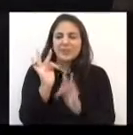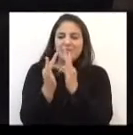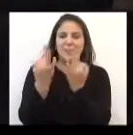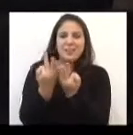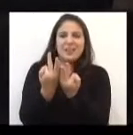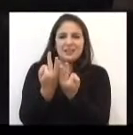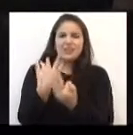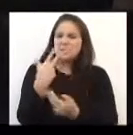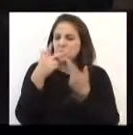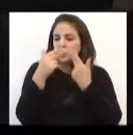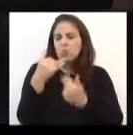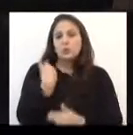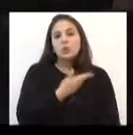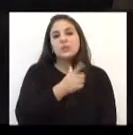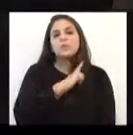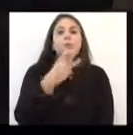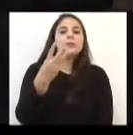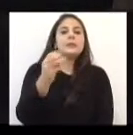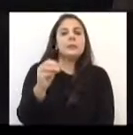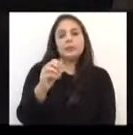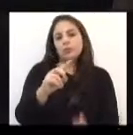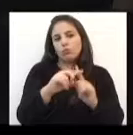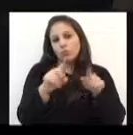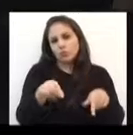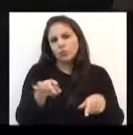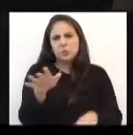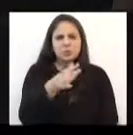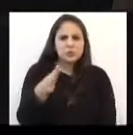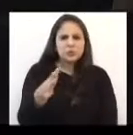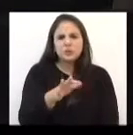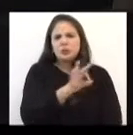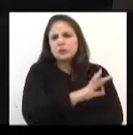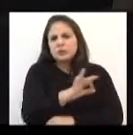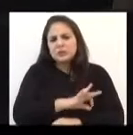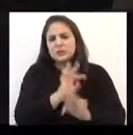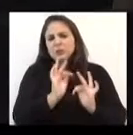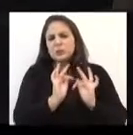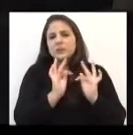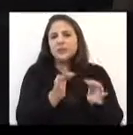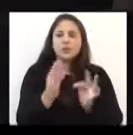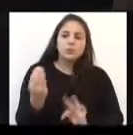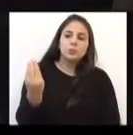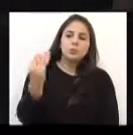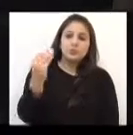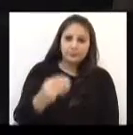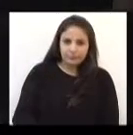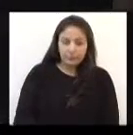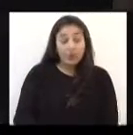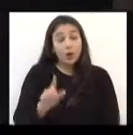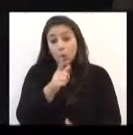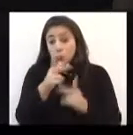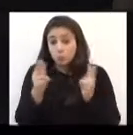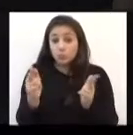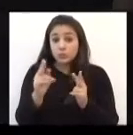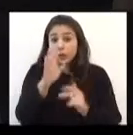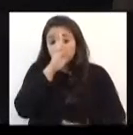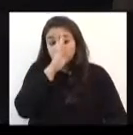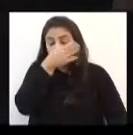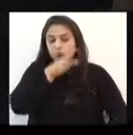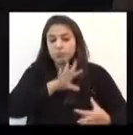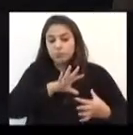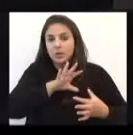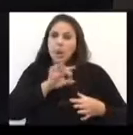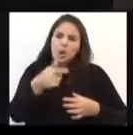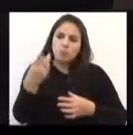assim nós temos em torno de 30 colaboradores, entre engenheiros, técnicos, instaladores, alguns direto com a empresa e